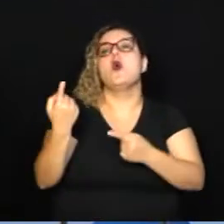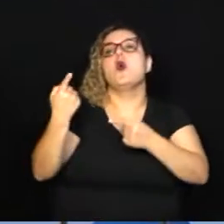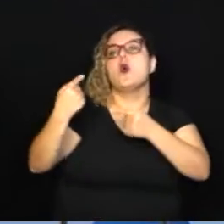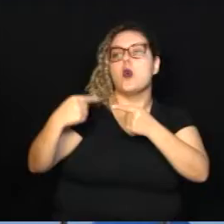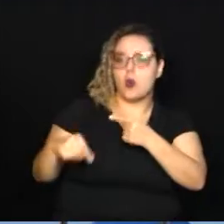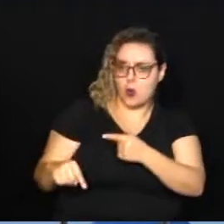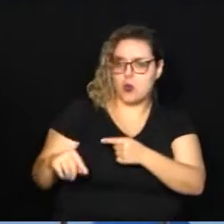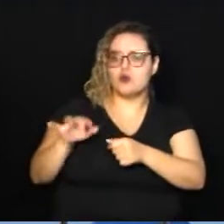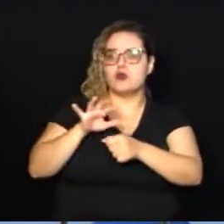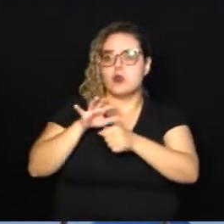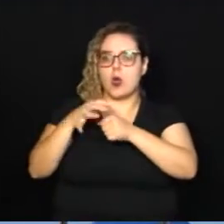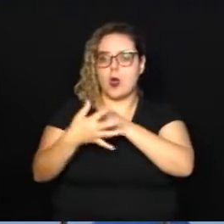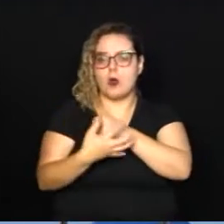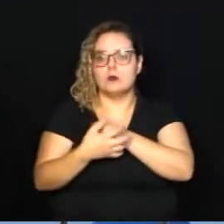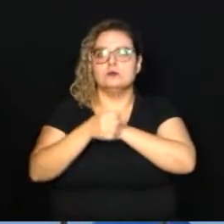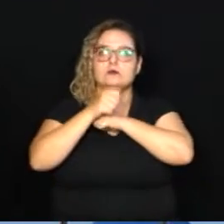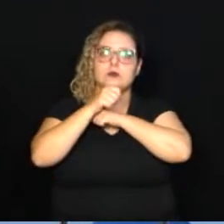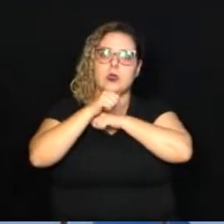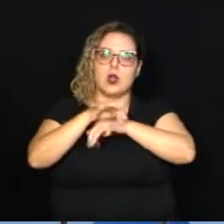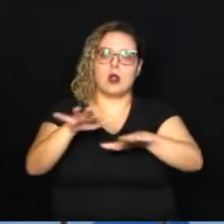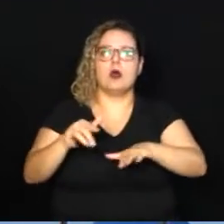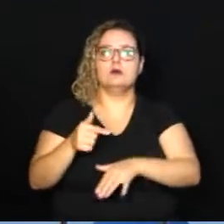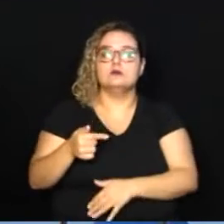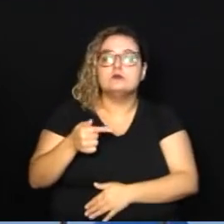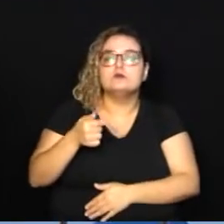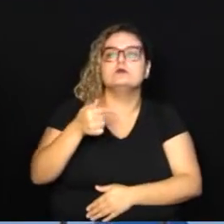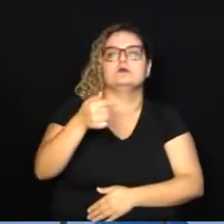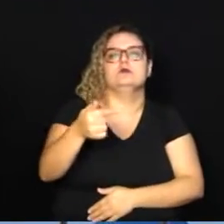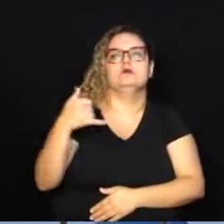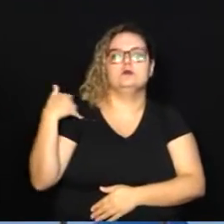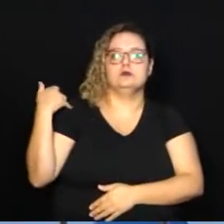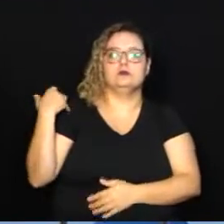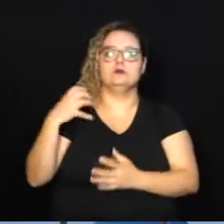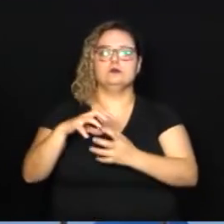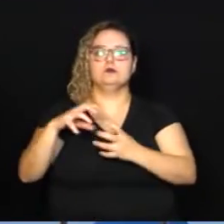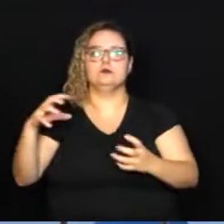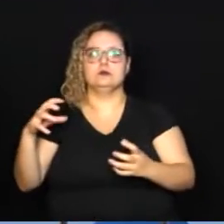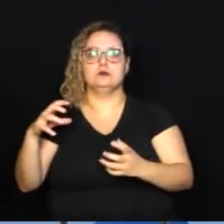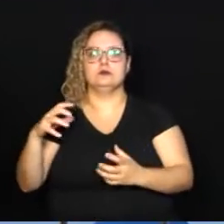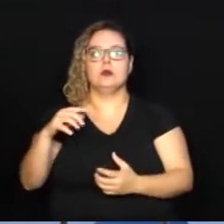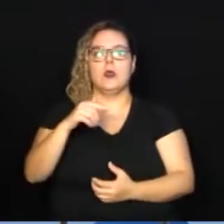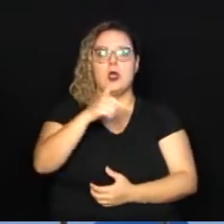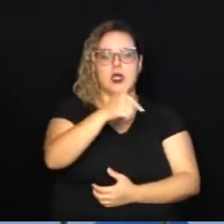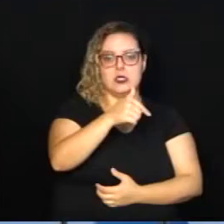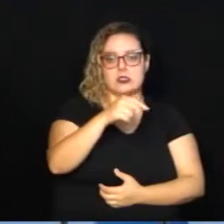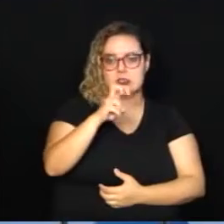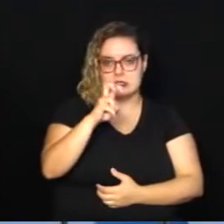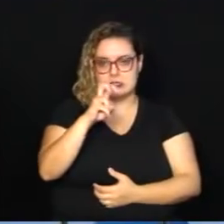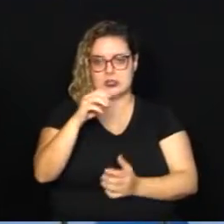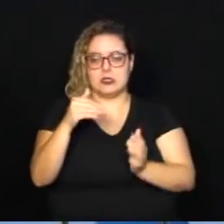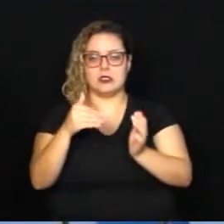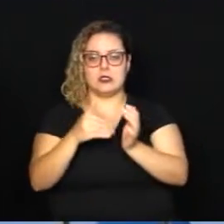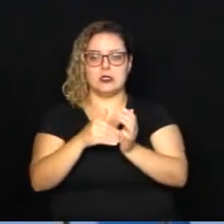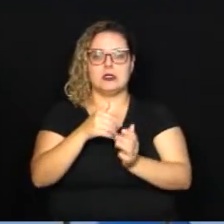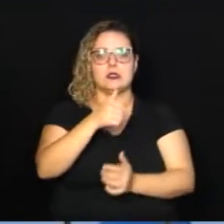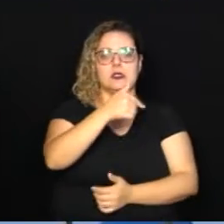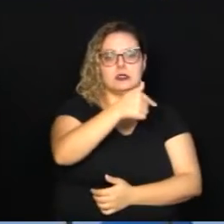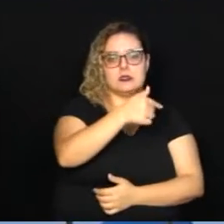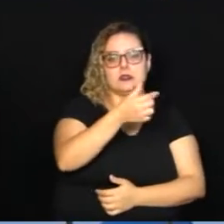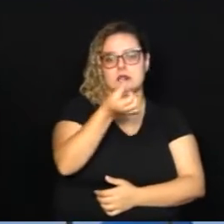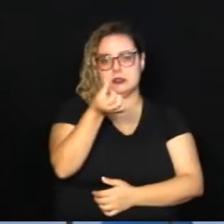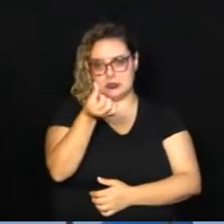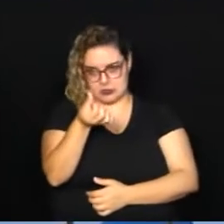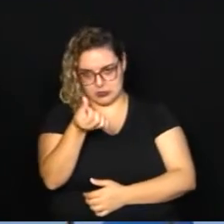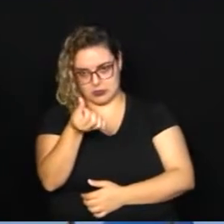será ampliada na próxima semana para idosos com idade com 75 e 76